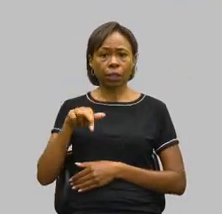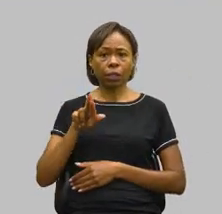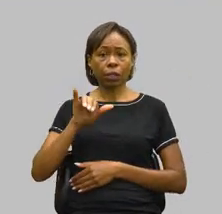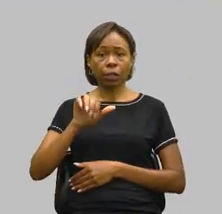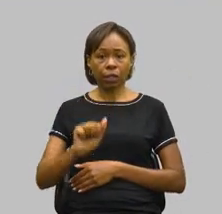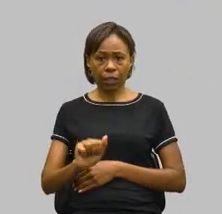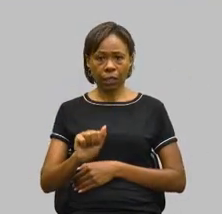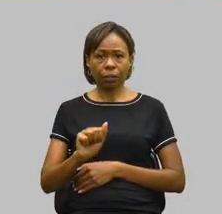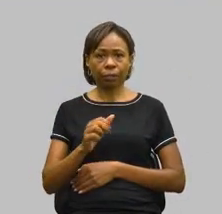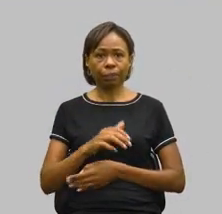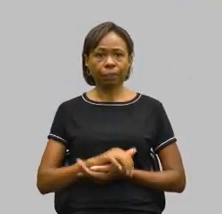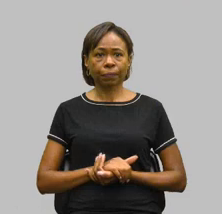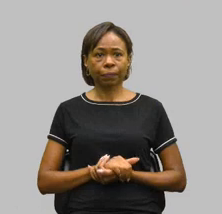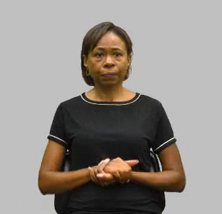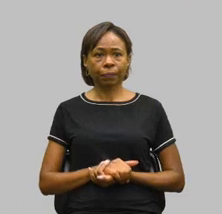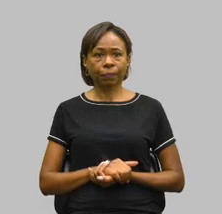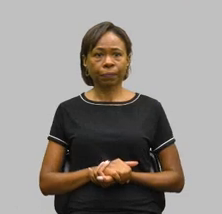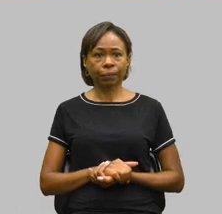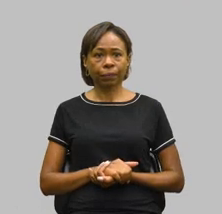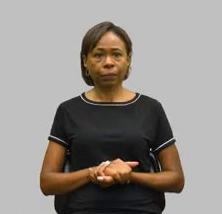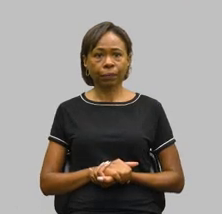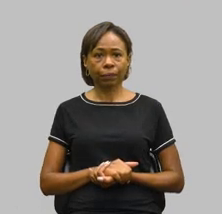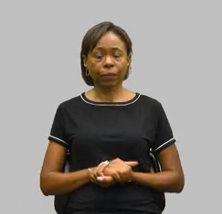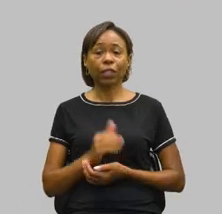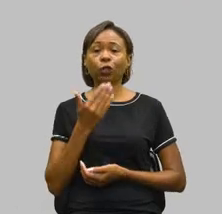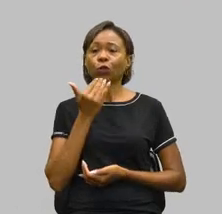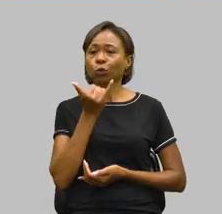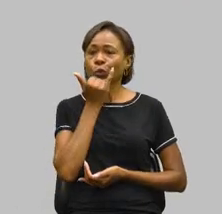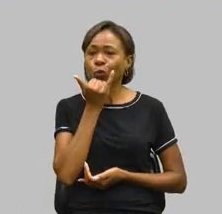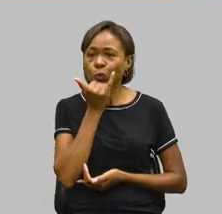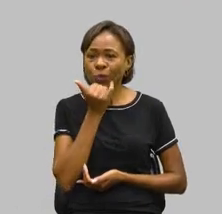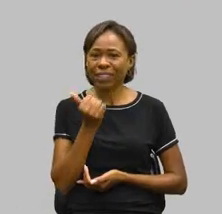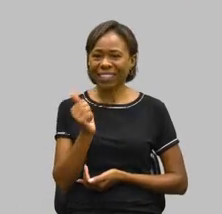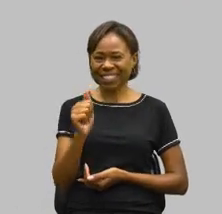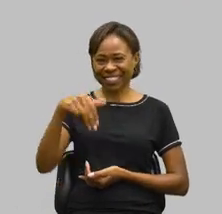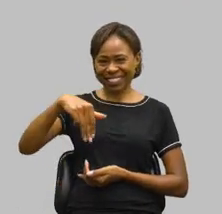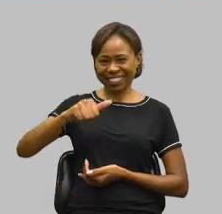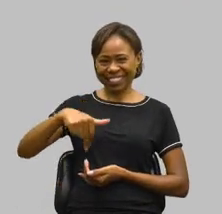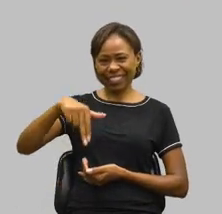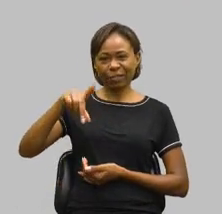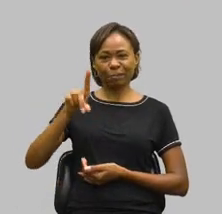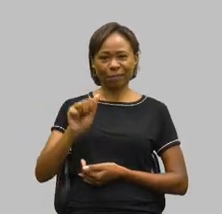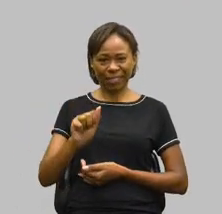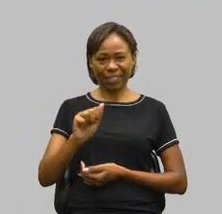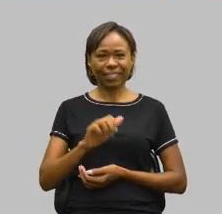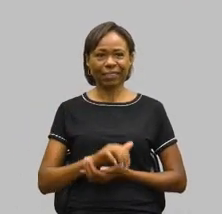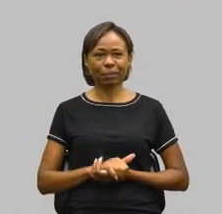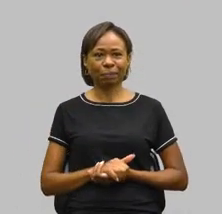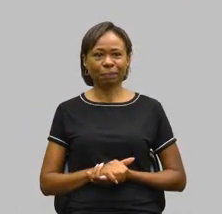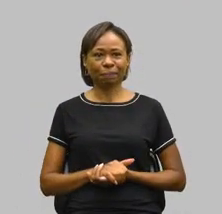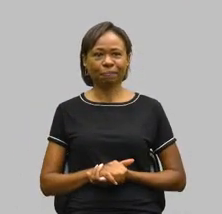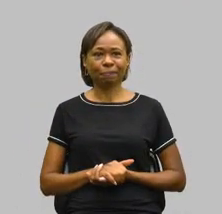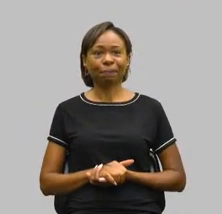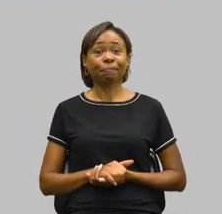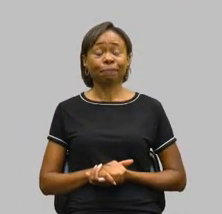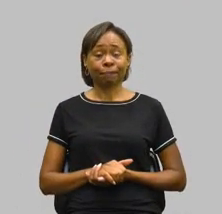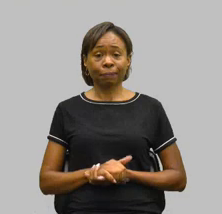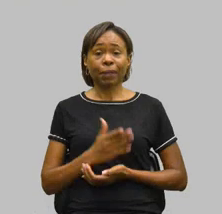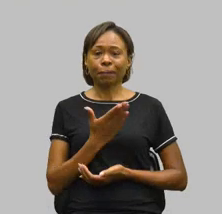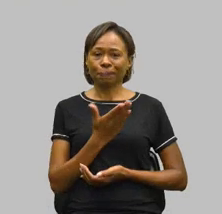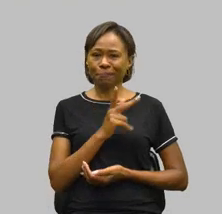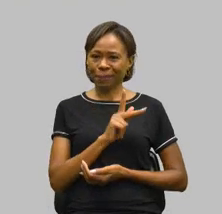considerações Amanda desculpa Amanda Teixeira Presidente eh